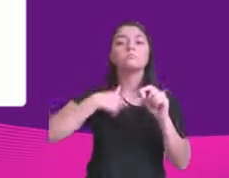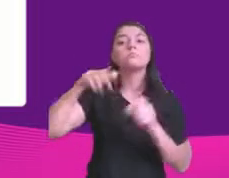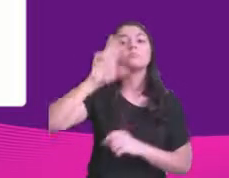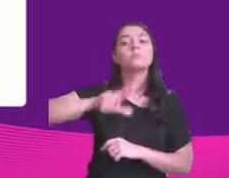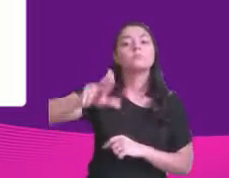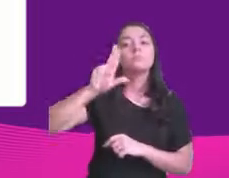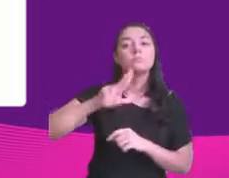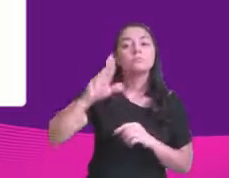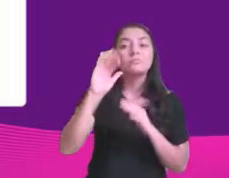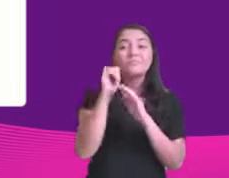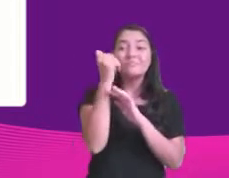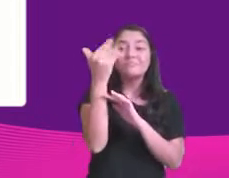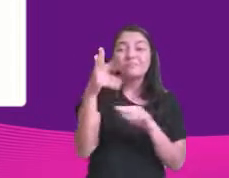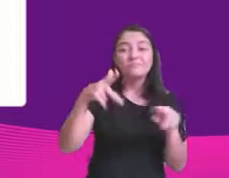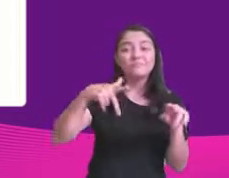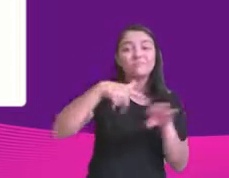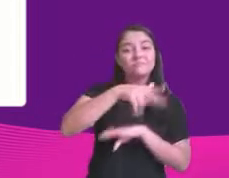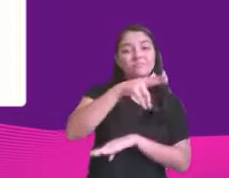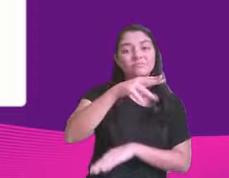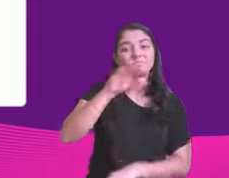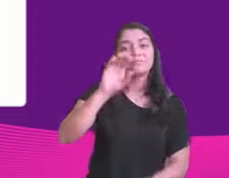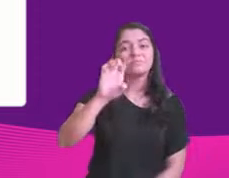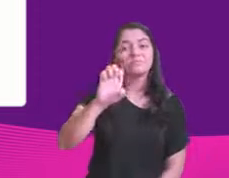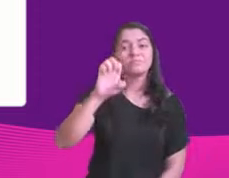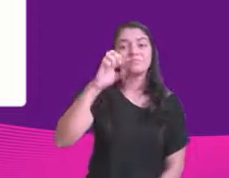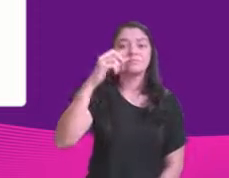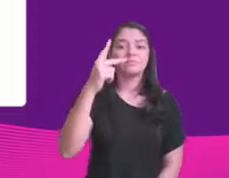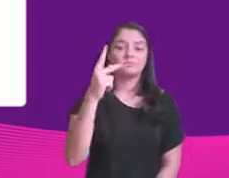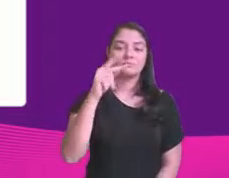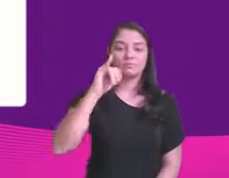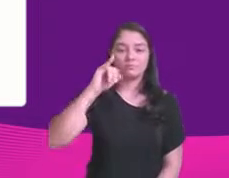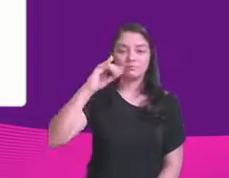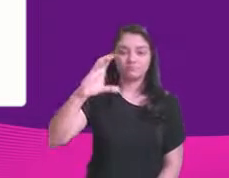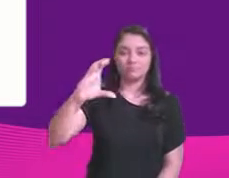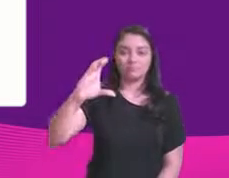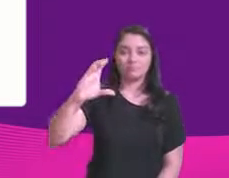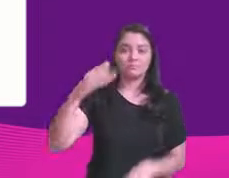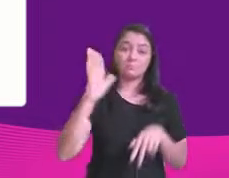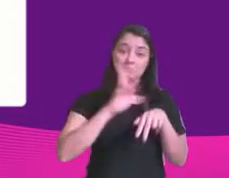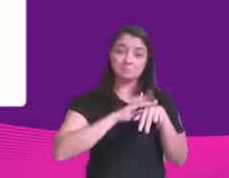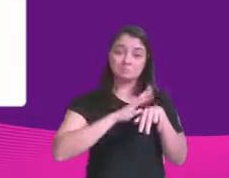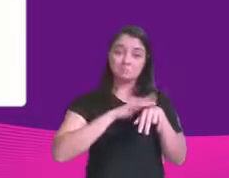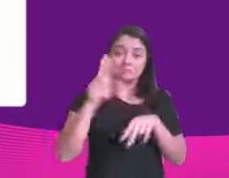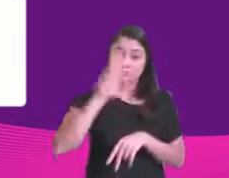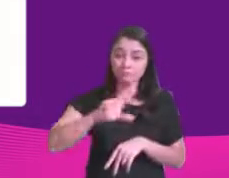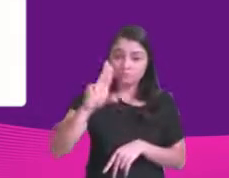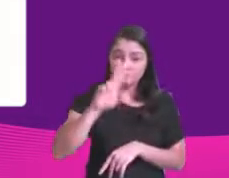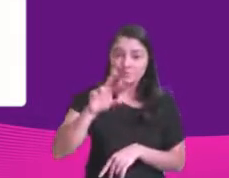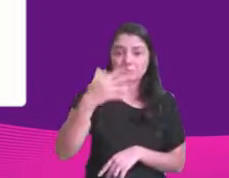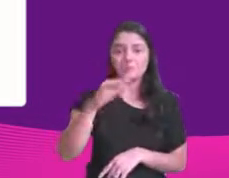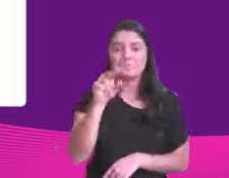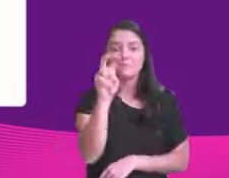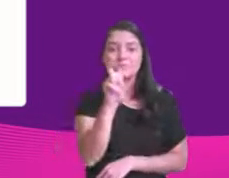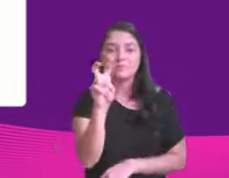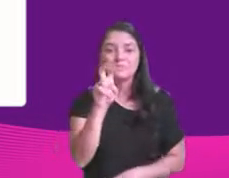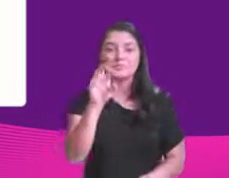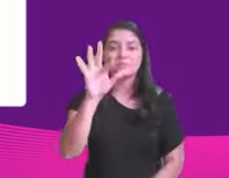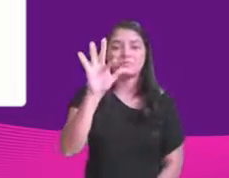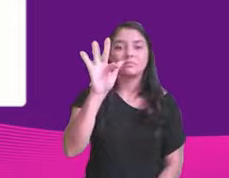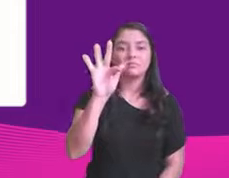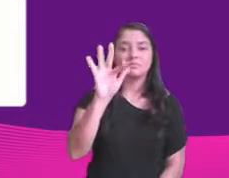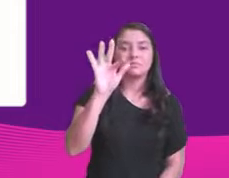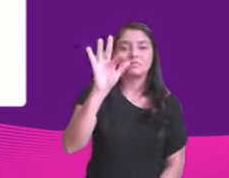cirurgia de um EPIC, quer dizer, a paciente voltava e usava o uso de 5-fluoracil